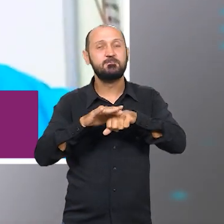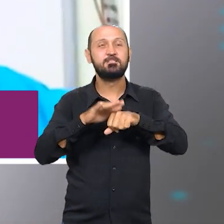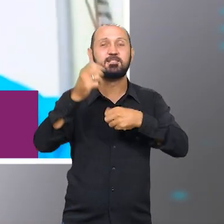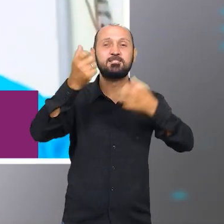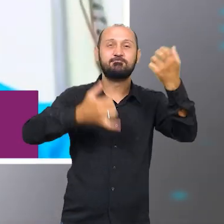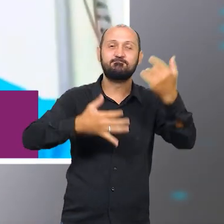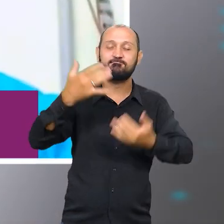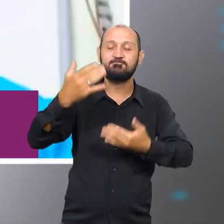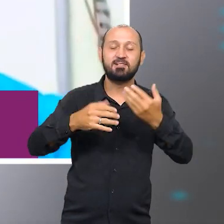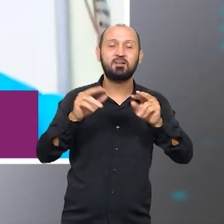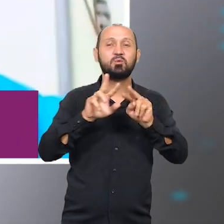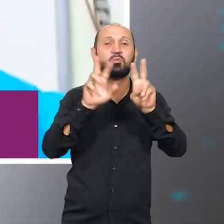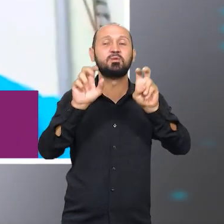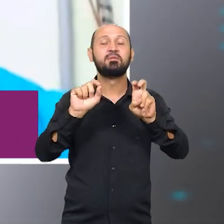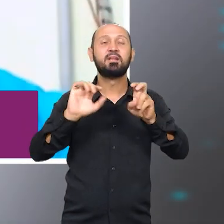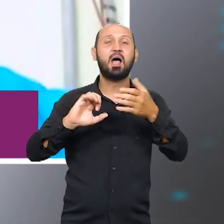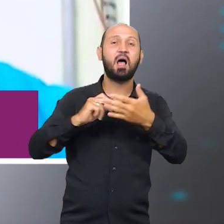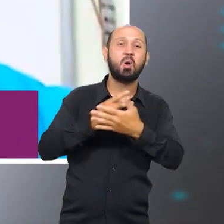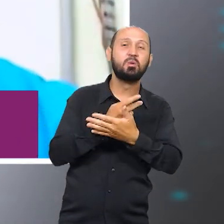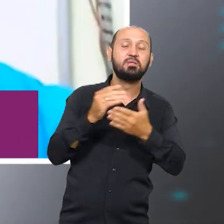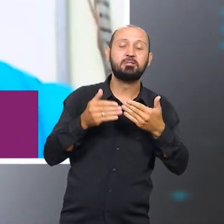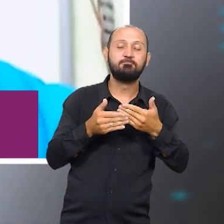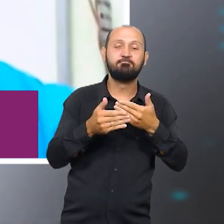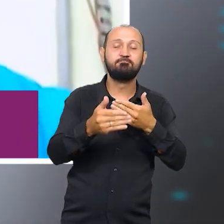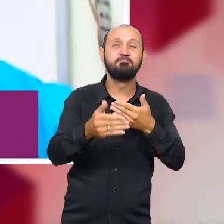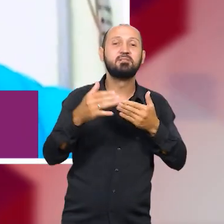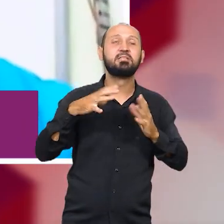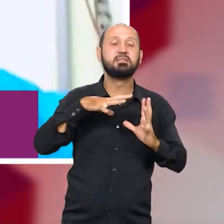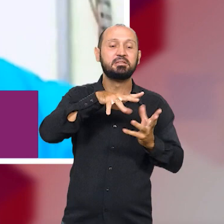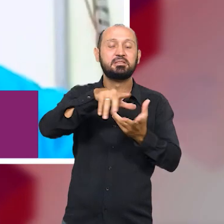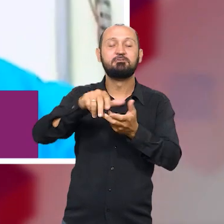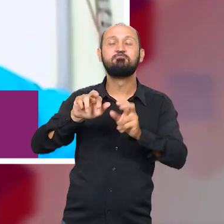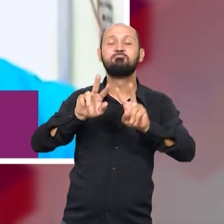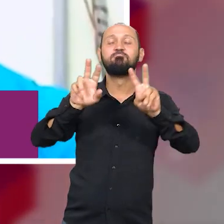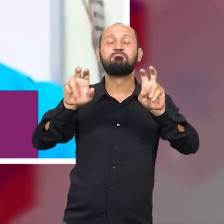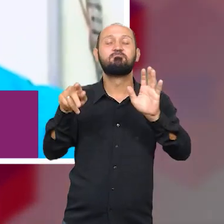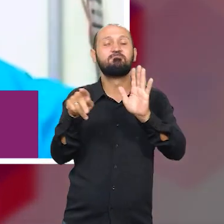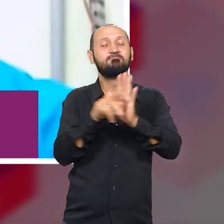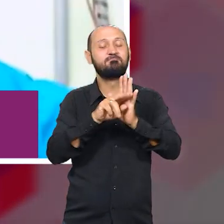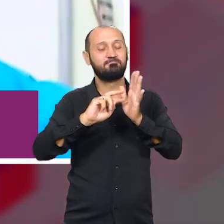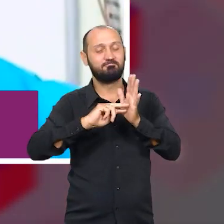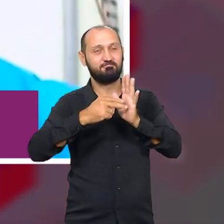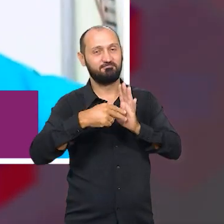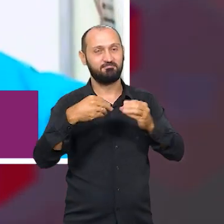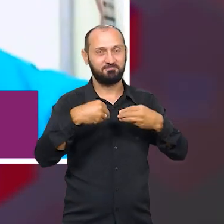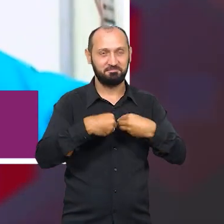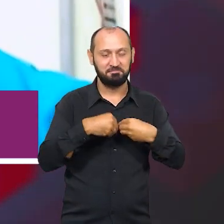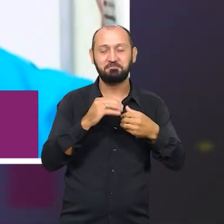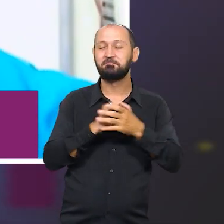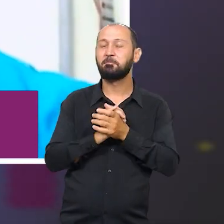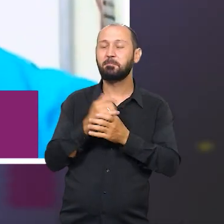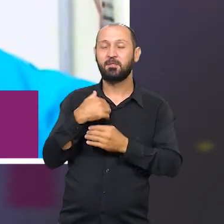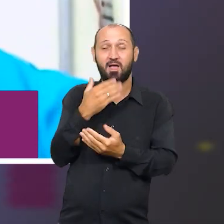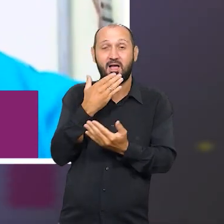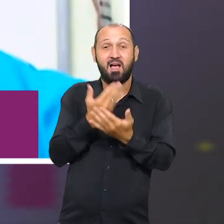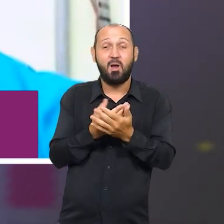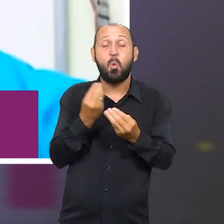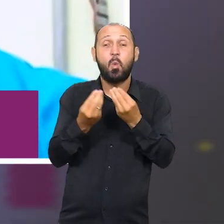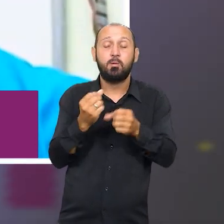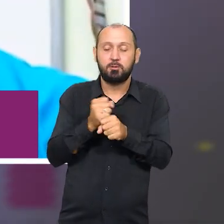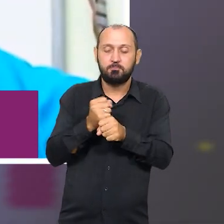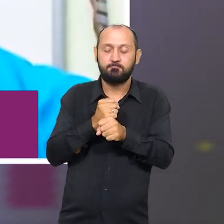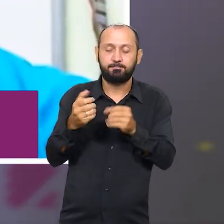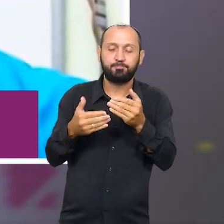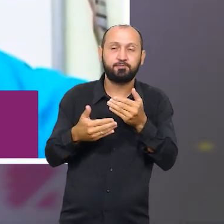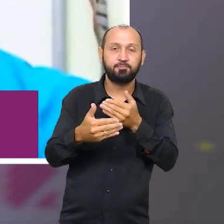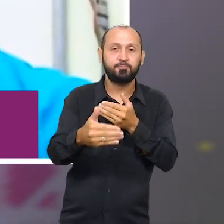gente poder esclarecer um pouquinho mais sobre tudo que está acontecendo aí nesse mundo do autismo. E eu fico impressionada, Flávia, como